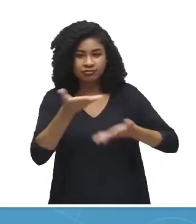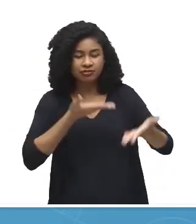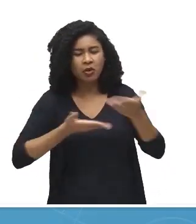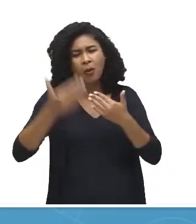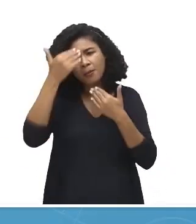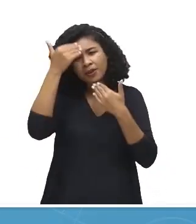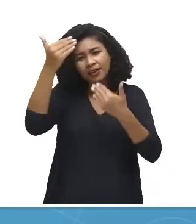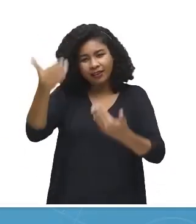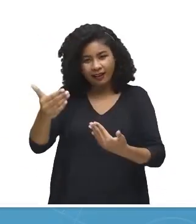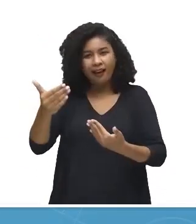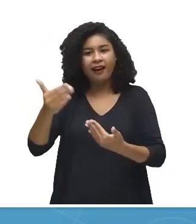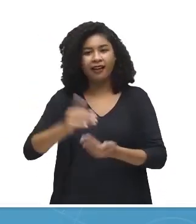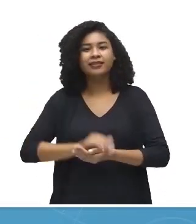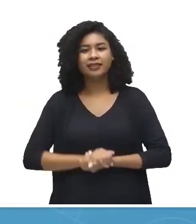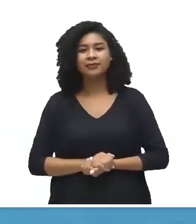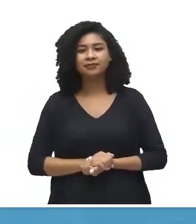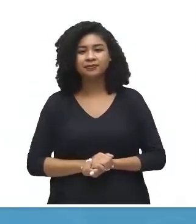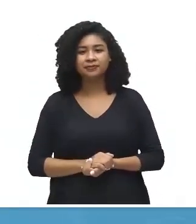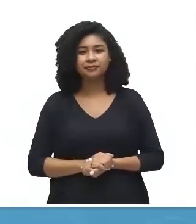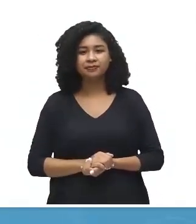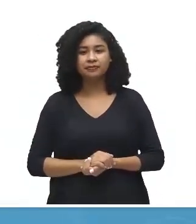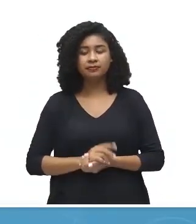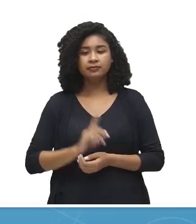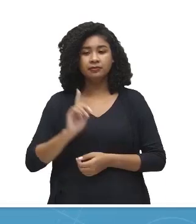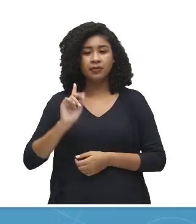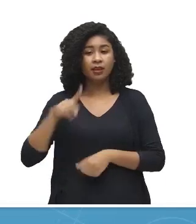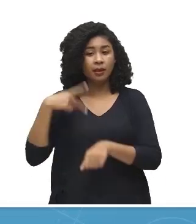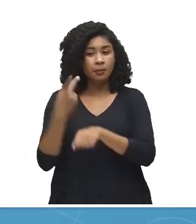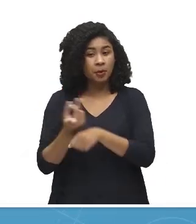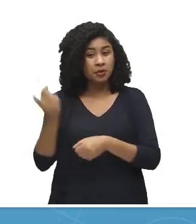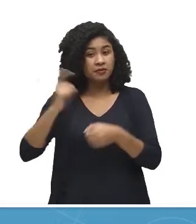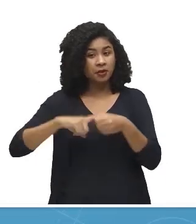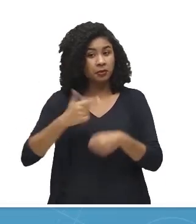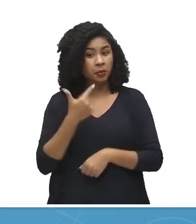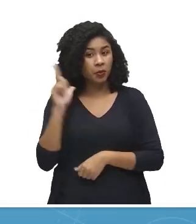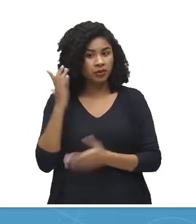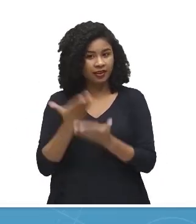terem respondido. E aí a gente retorna daqui a pouco para mais aula.